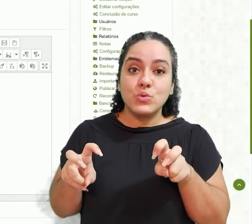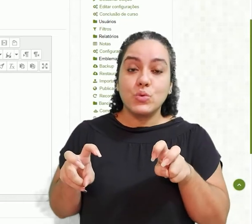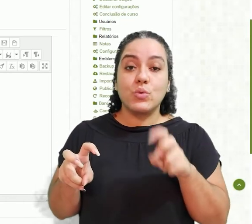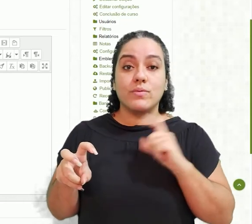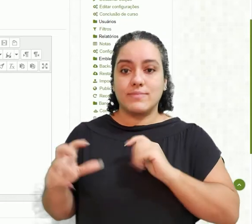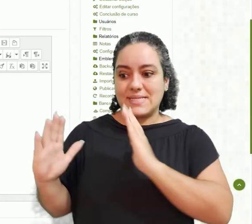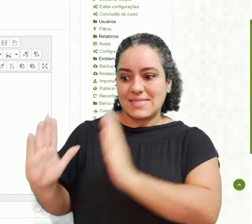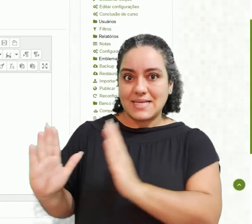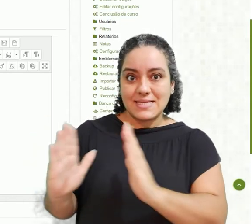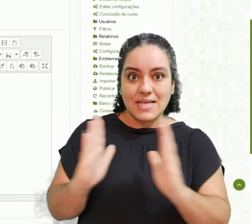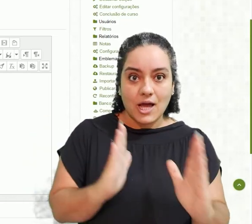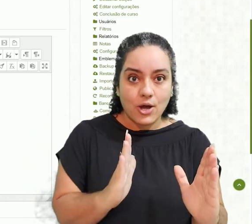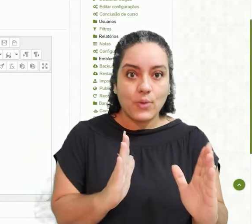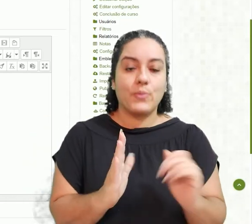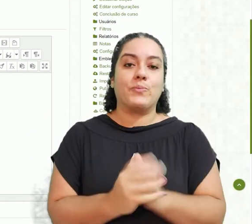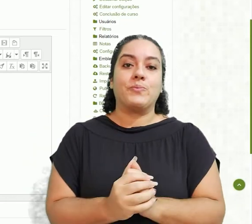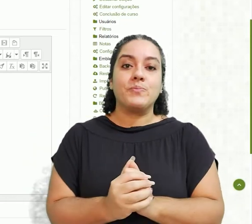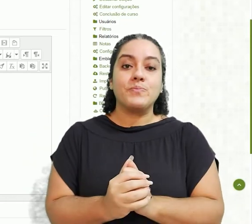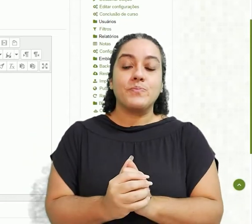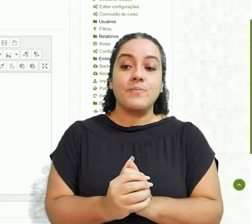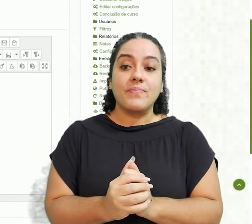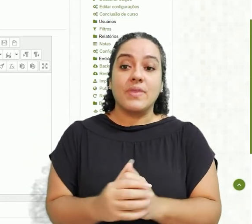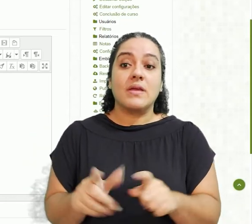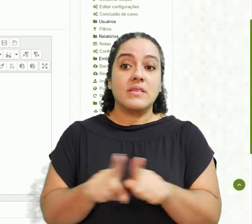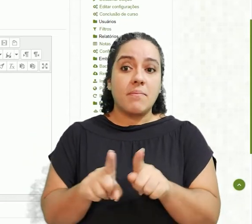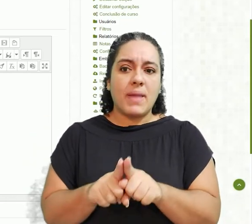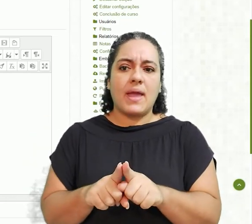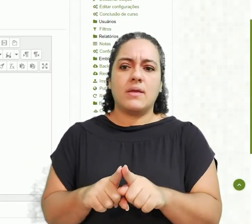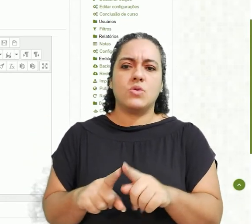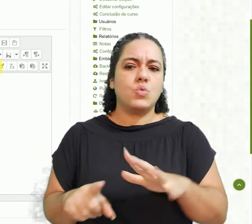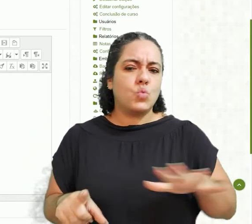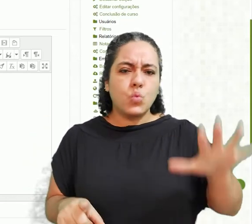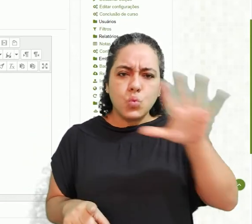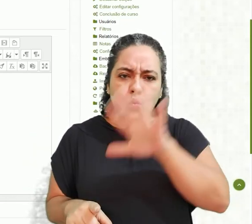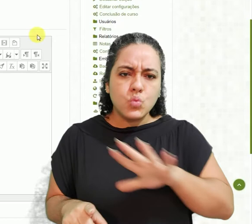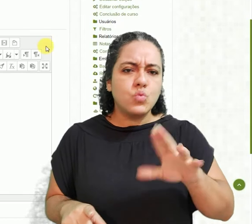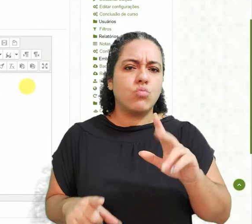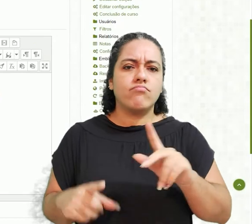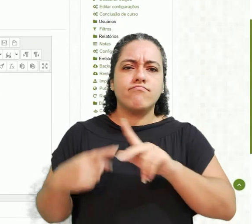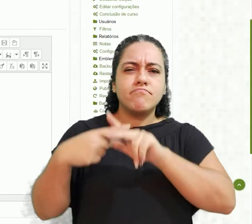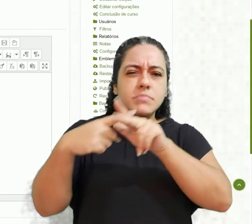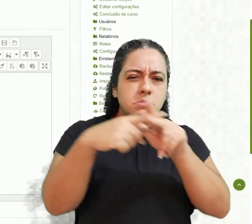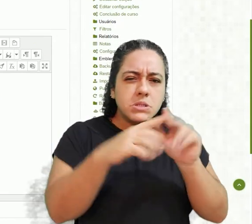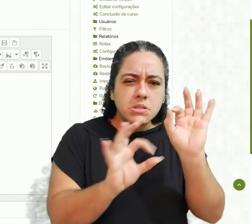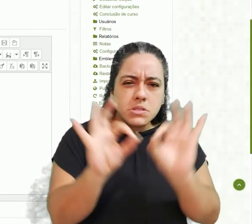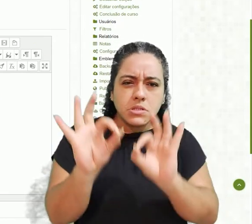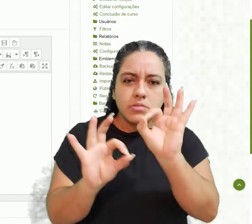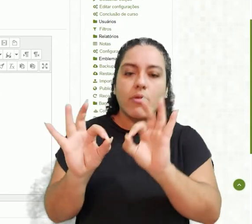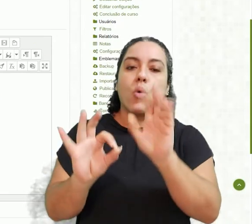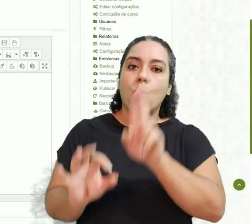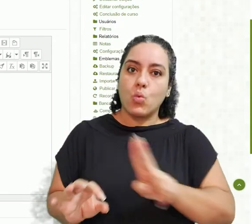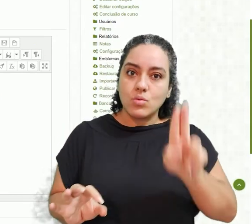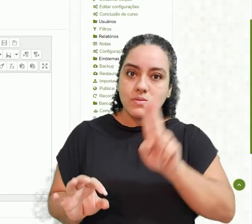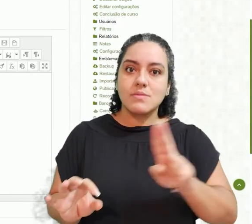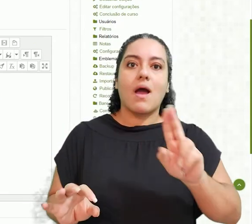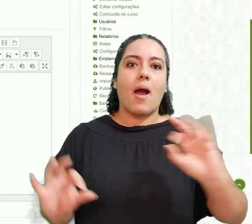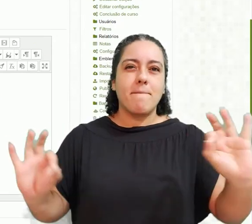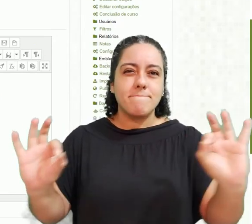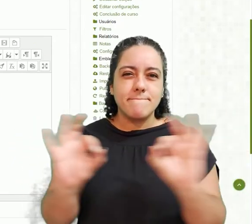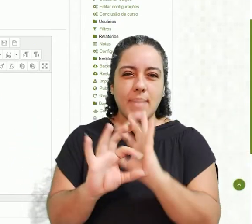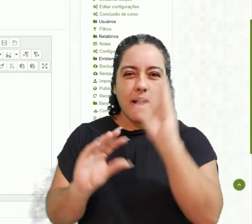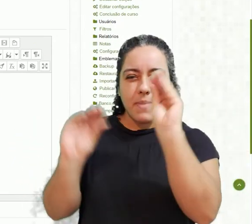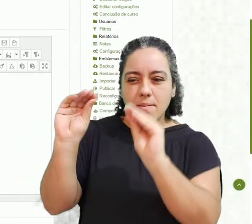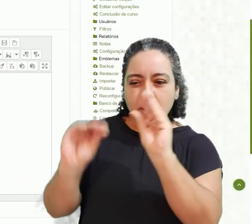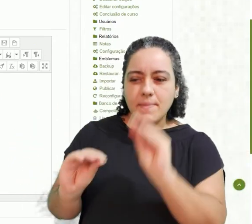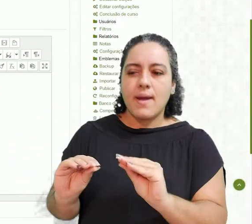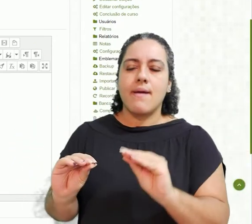de cessão E aí você todos pode usar o editor de maneira completa para